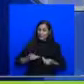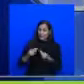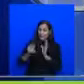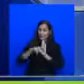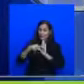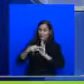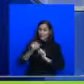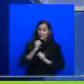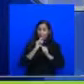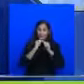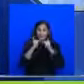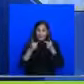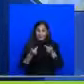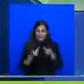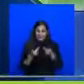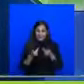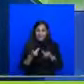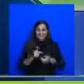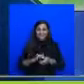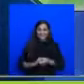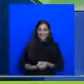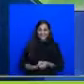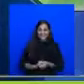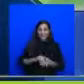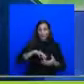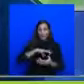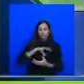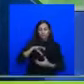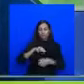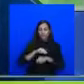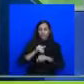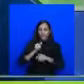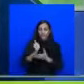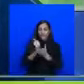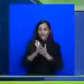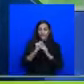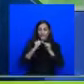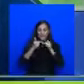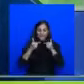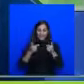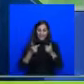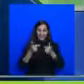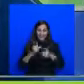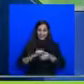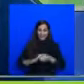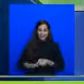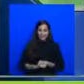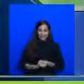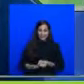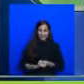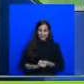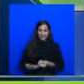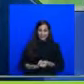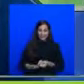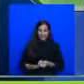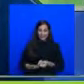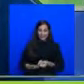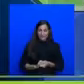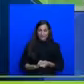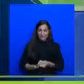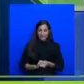sair para você. Boa sorte. O globo girando, você chamando, a sorte chegando.